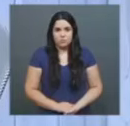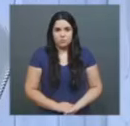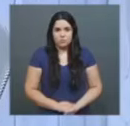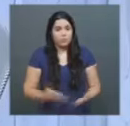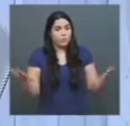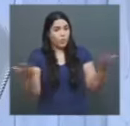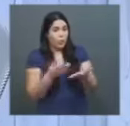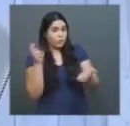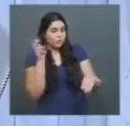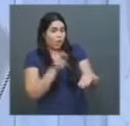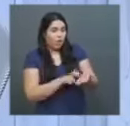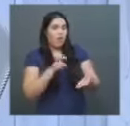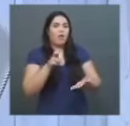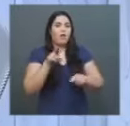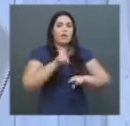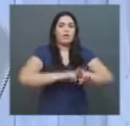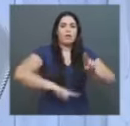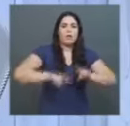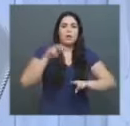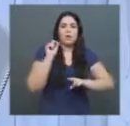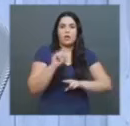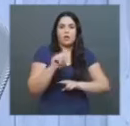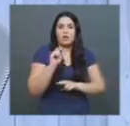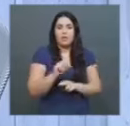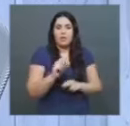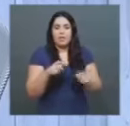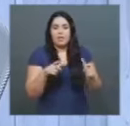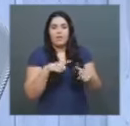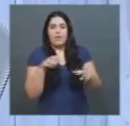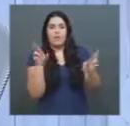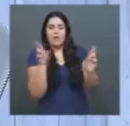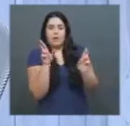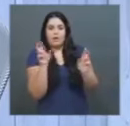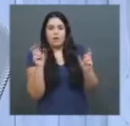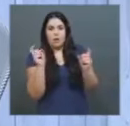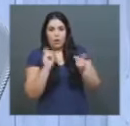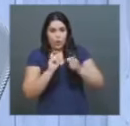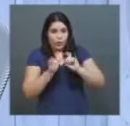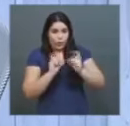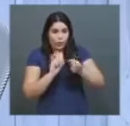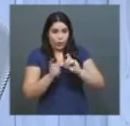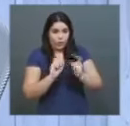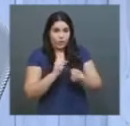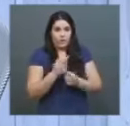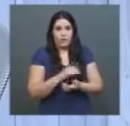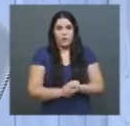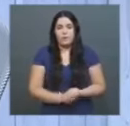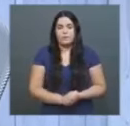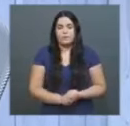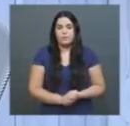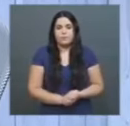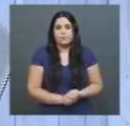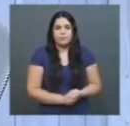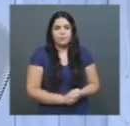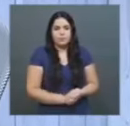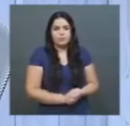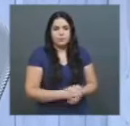Hoje pela manhã, a Universidade Federal de Uberlândia foi sede da reunião de pró-reitores de pesquisa e pós-graduação da região